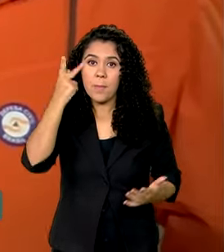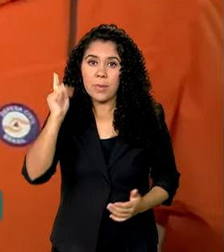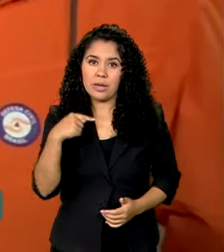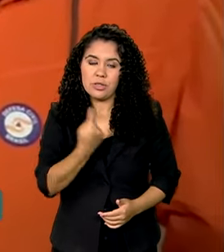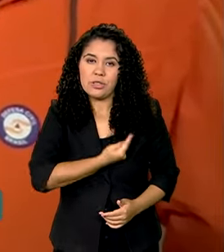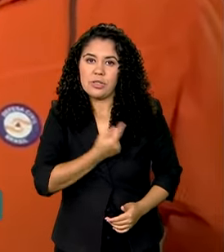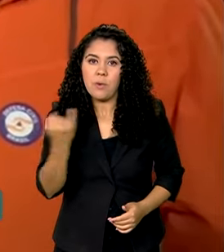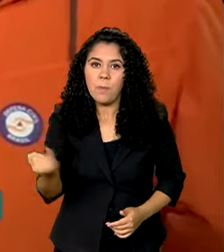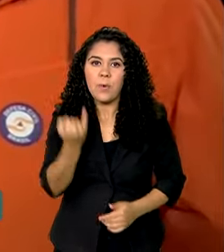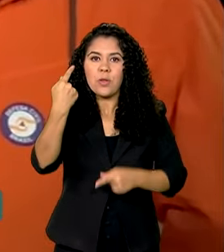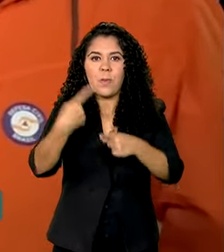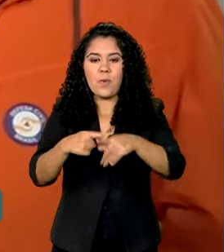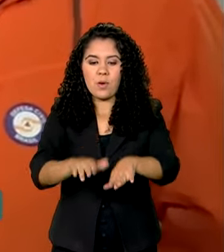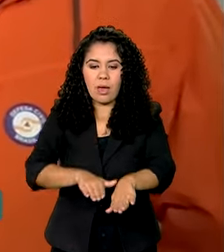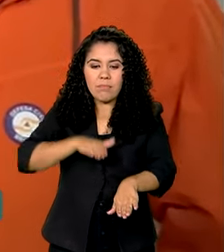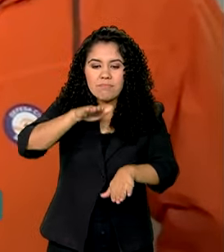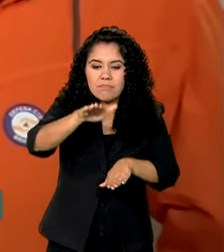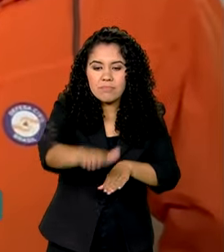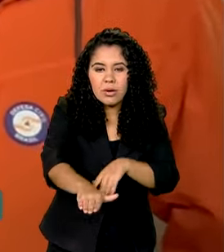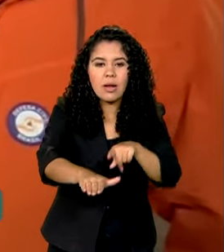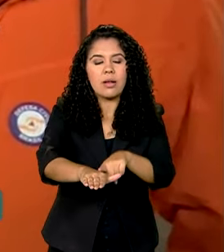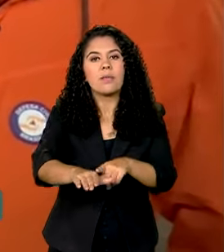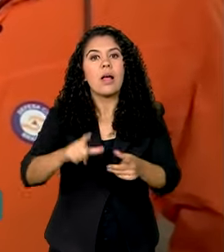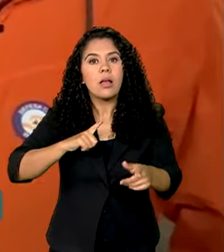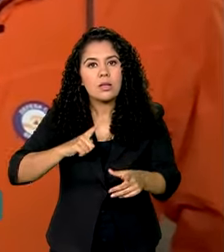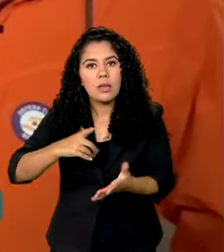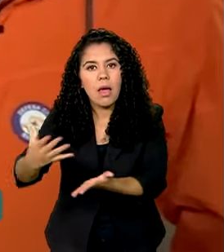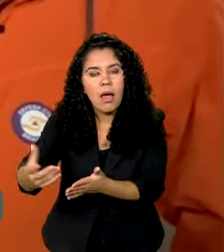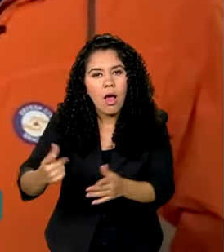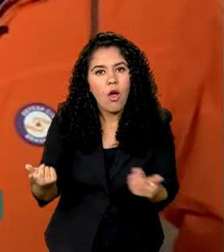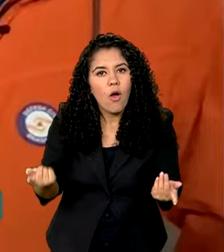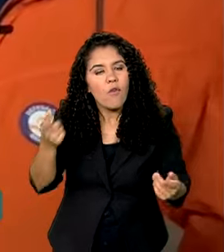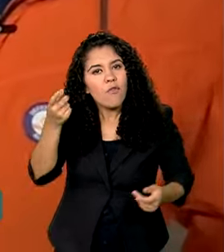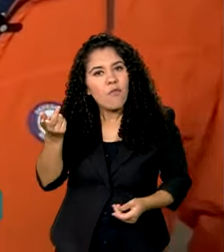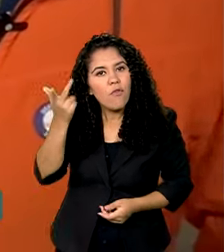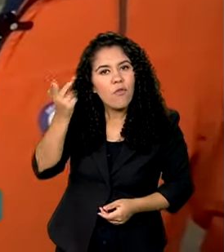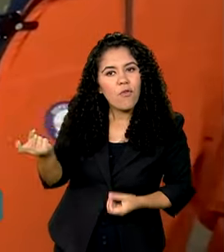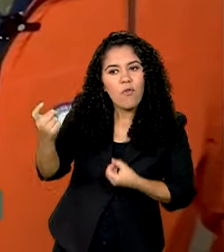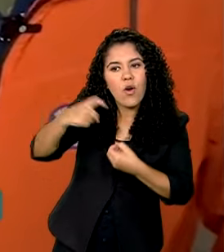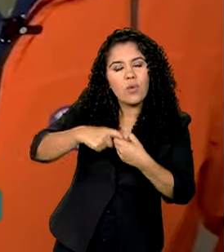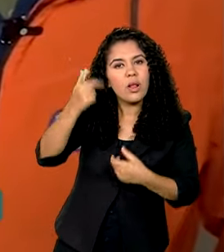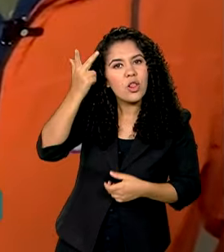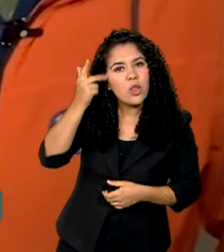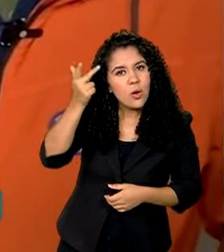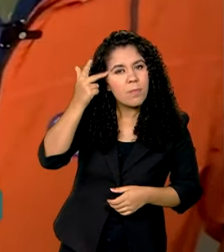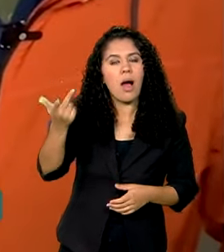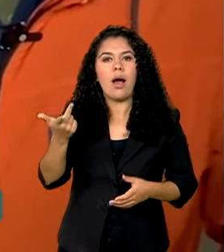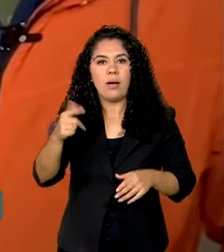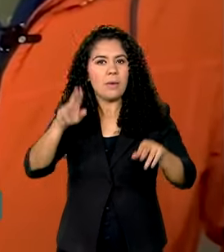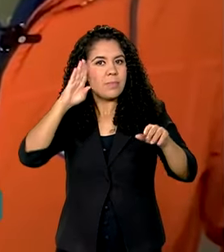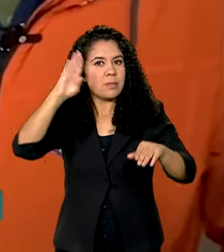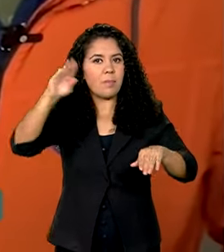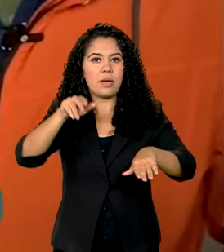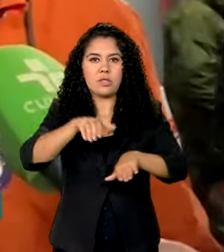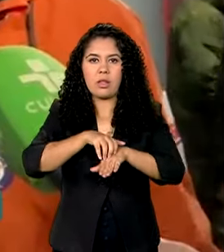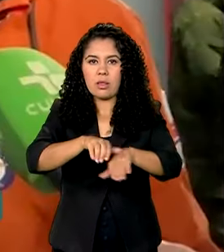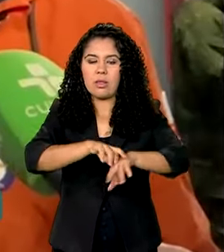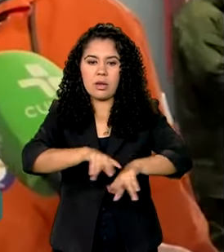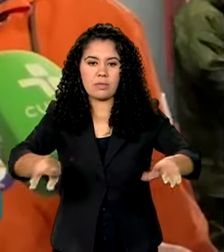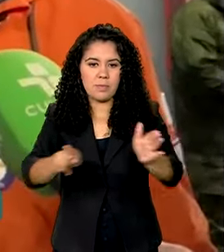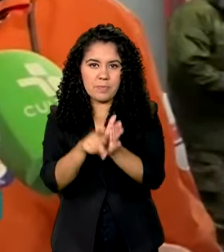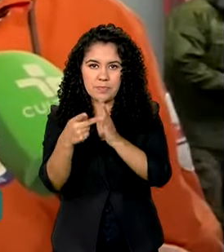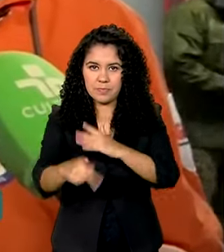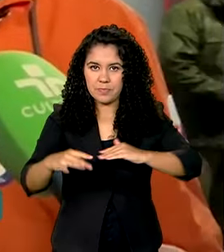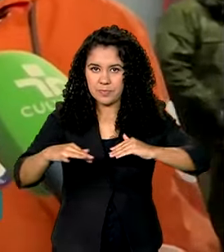mais um passo que a gente está dando no sentido de recuperar a normalidade total do sistema de transporte da região metropolitana. O que nós